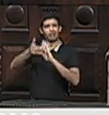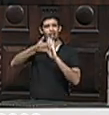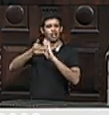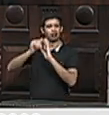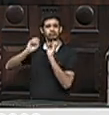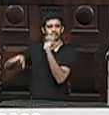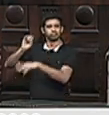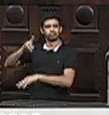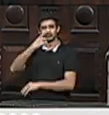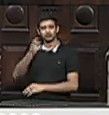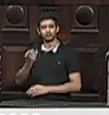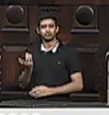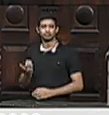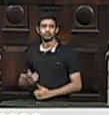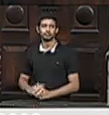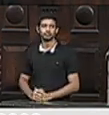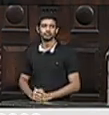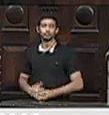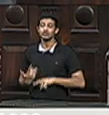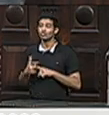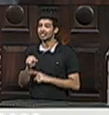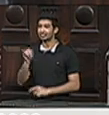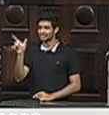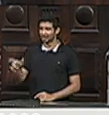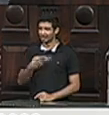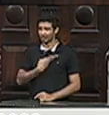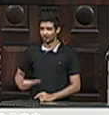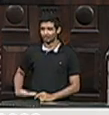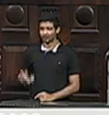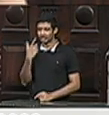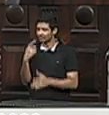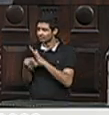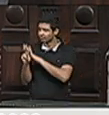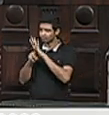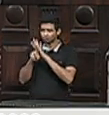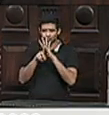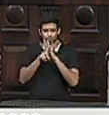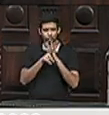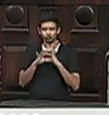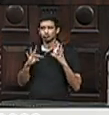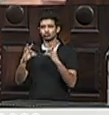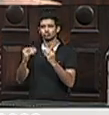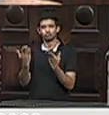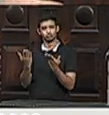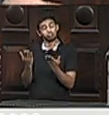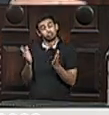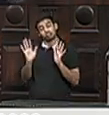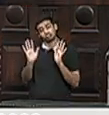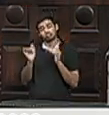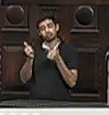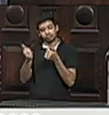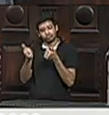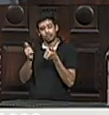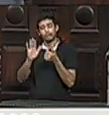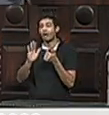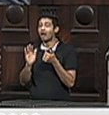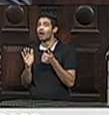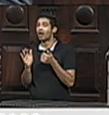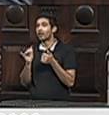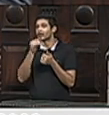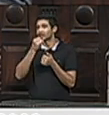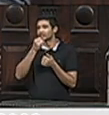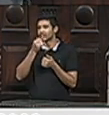este problema, a mensagem do governo joga fora o bebê com a água do banho, com a saboneteira, com o shampoo, com